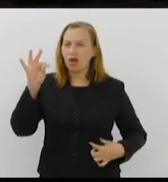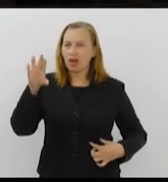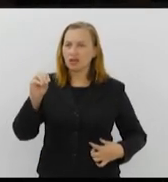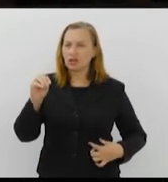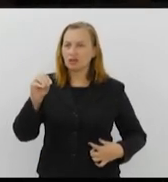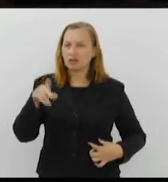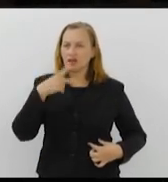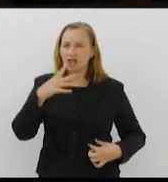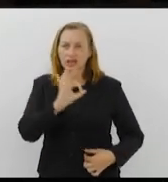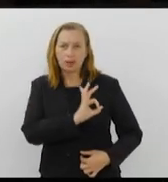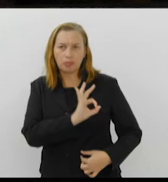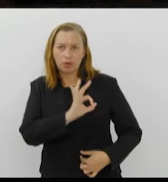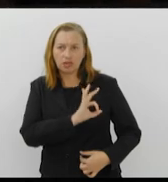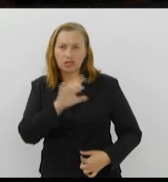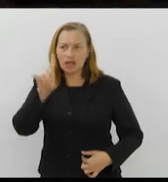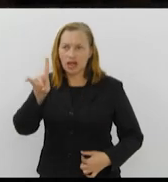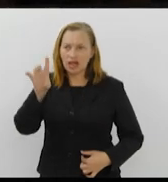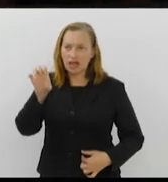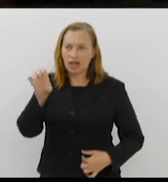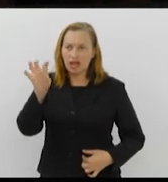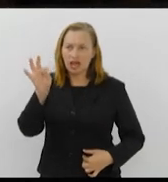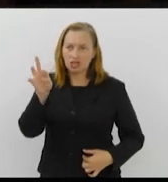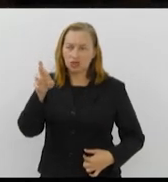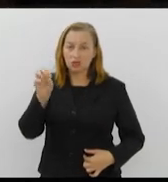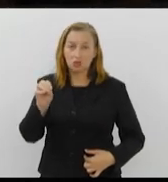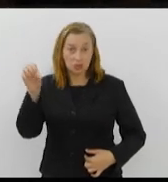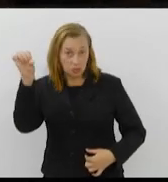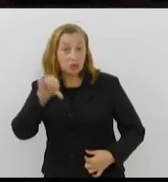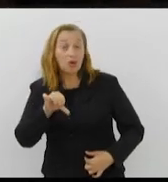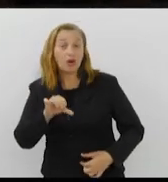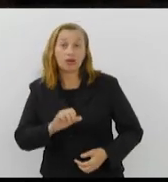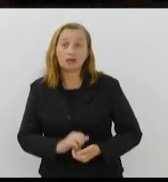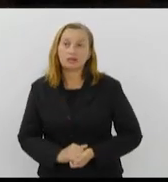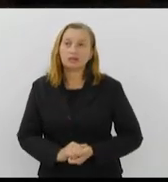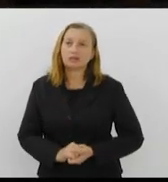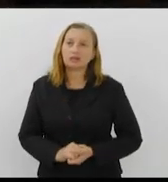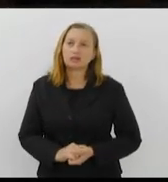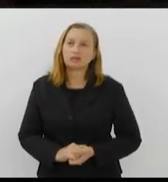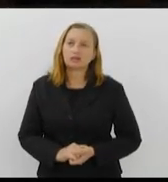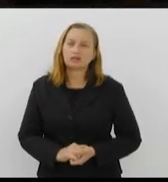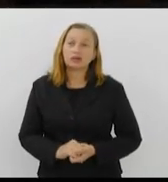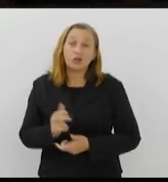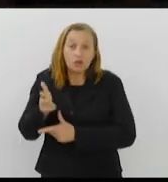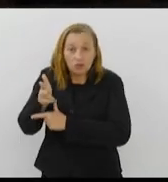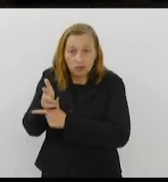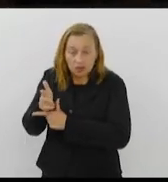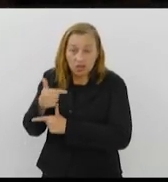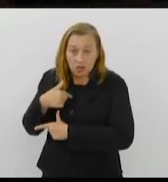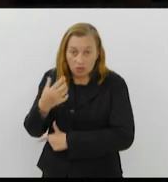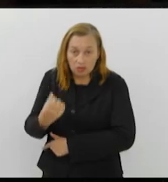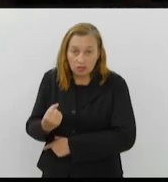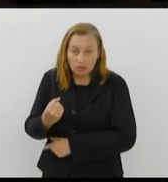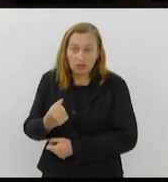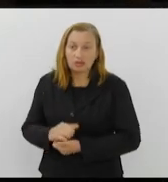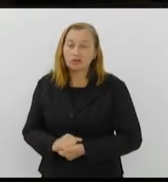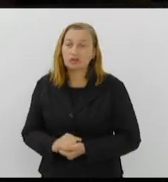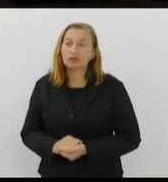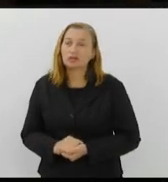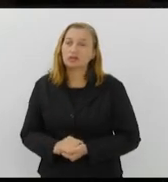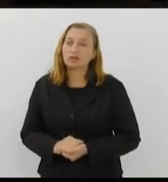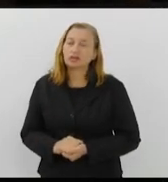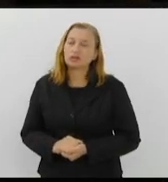autotitulando Polícia do DETRO. E o pior, o vídeo que eu recebi,